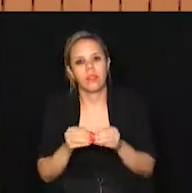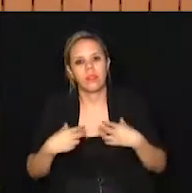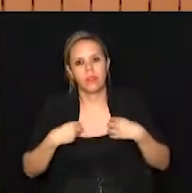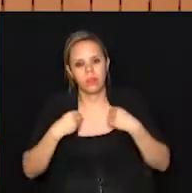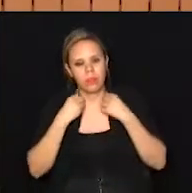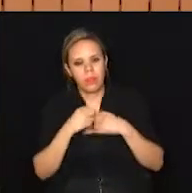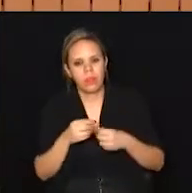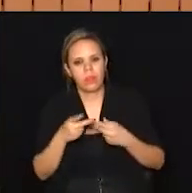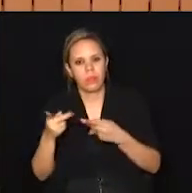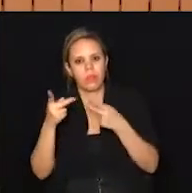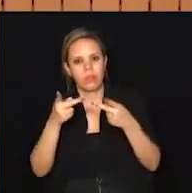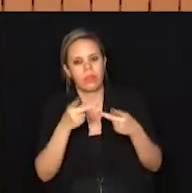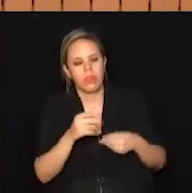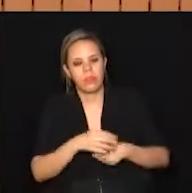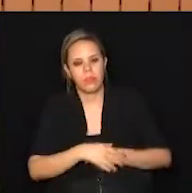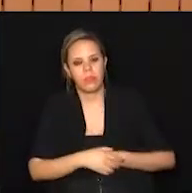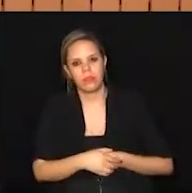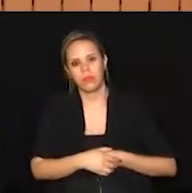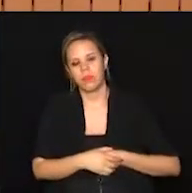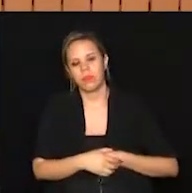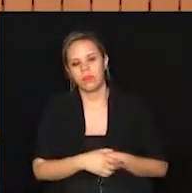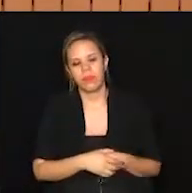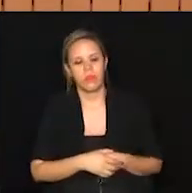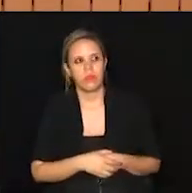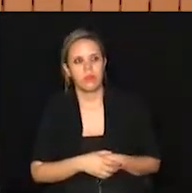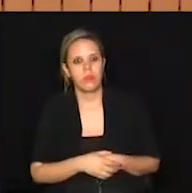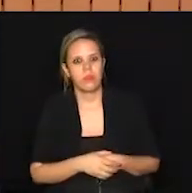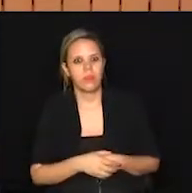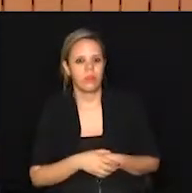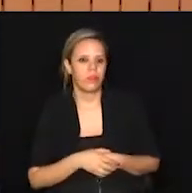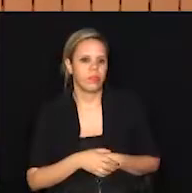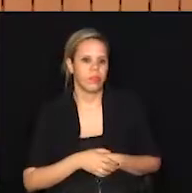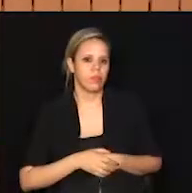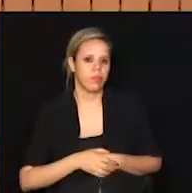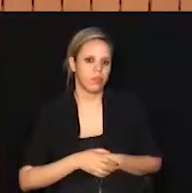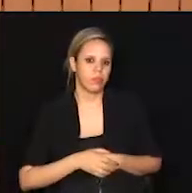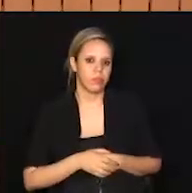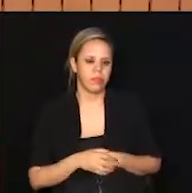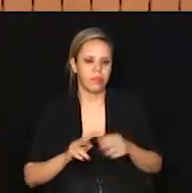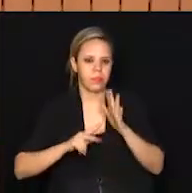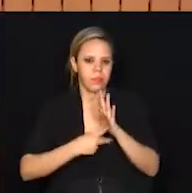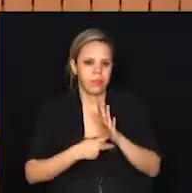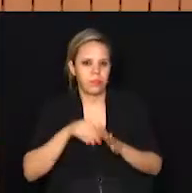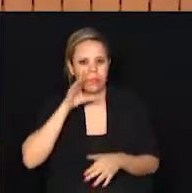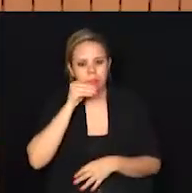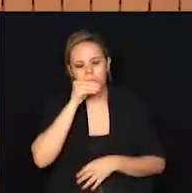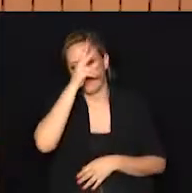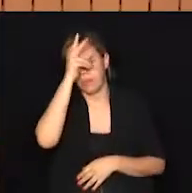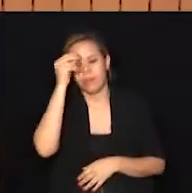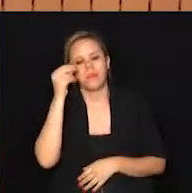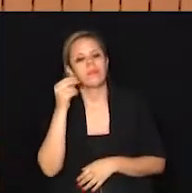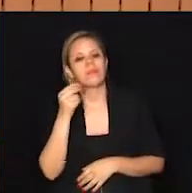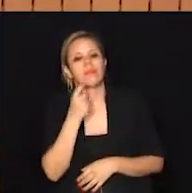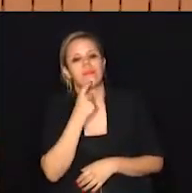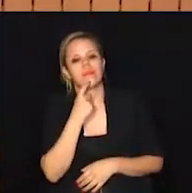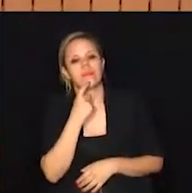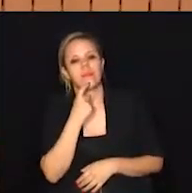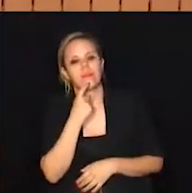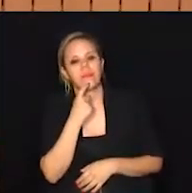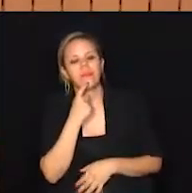dos profissionais quanto das crianças que estiverem conosco. A parte de comunicação visual, né? Então, quando se diz do retorno